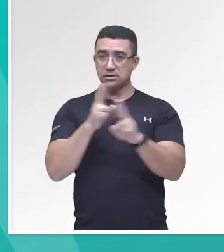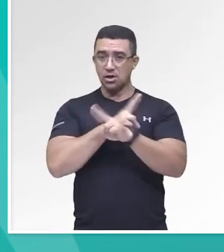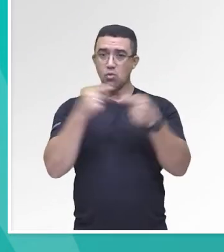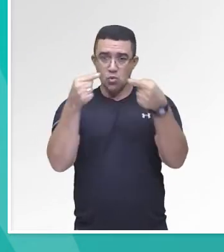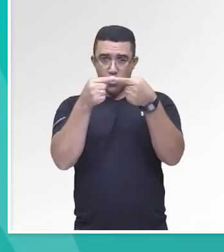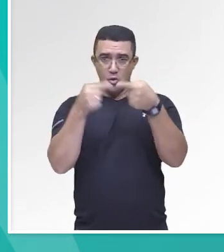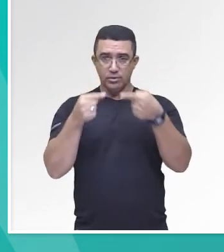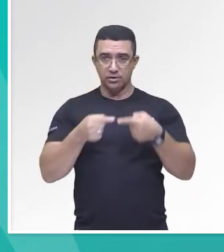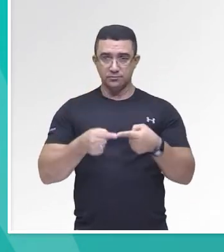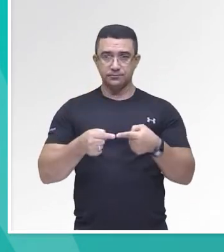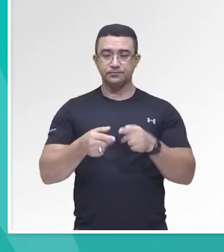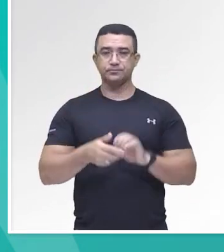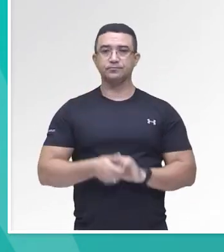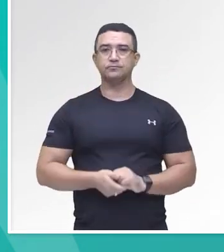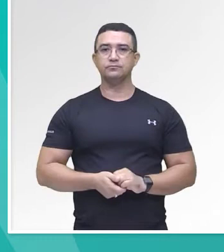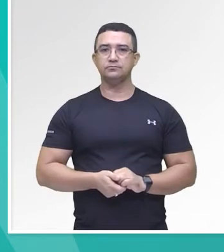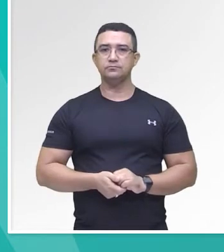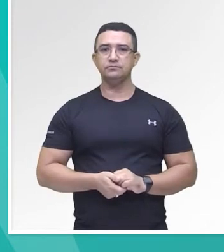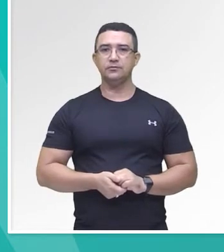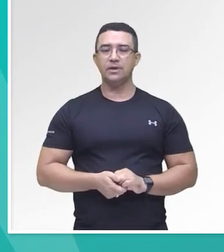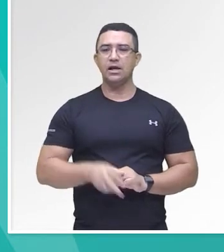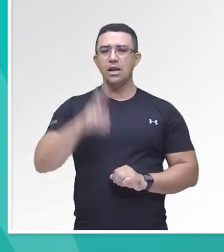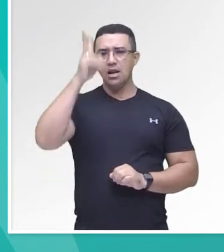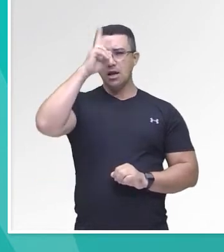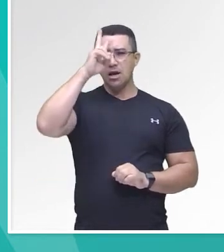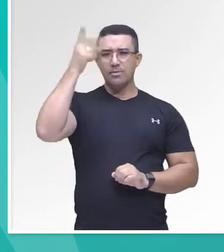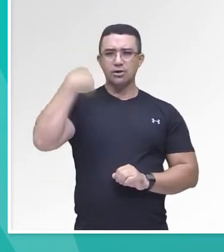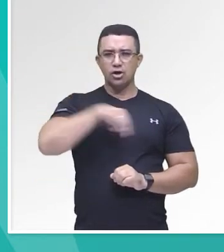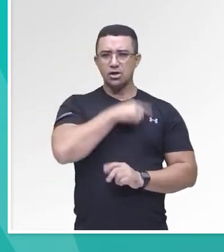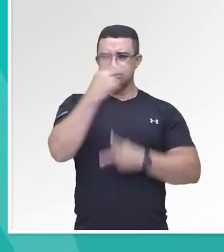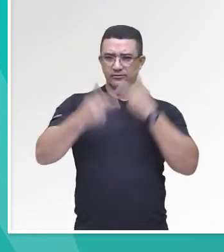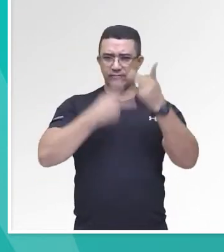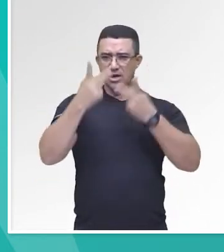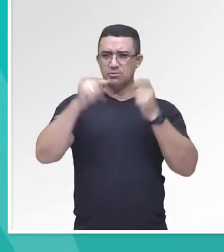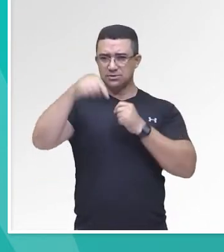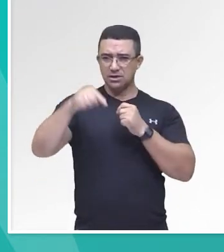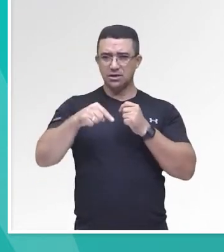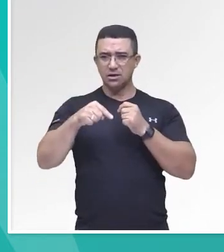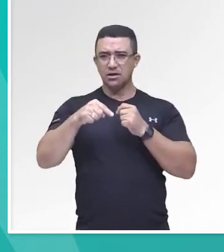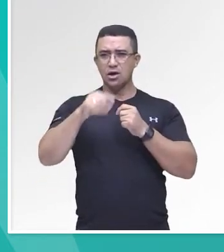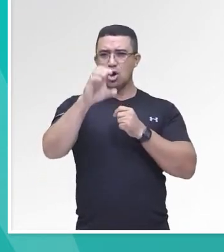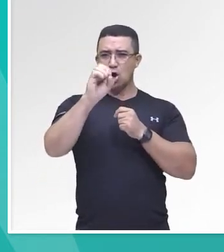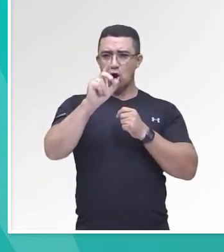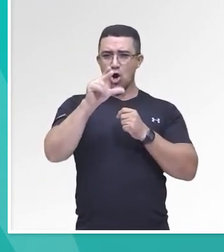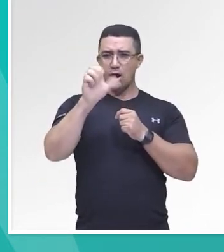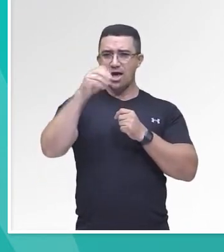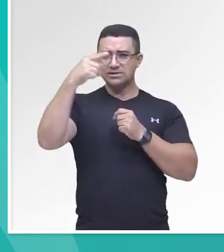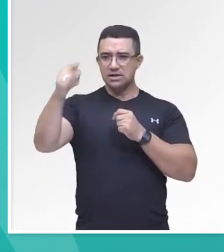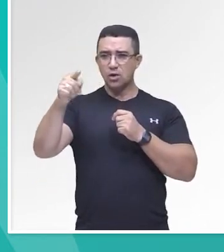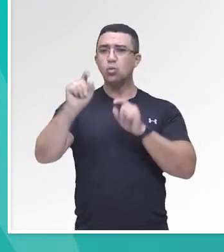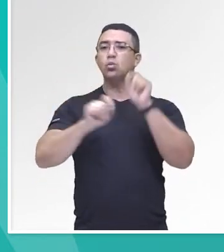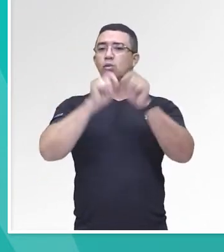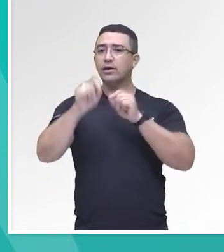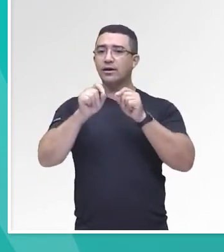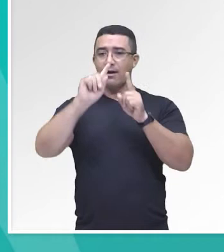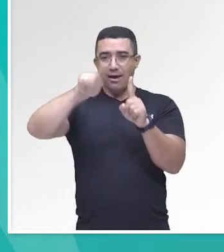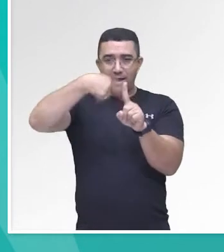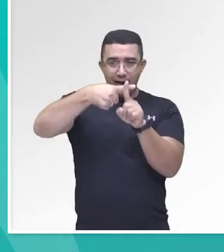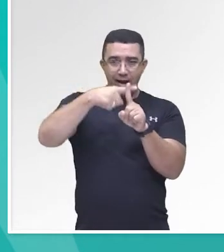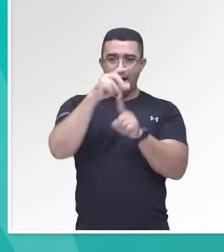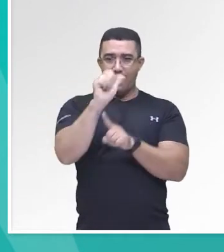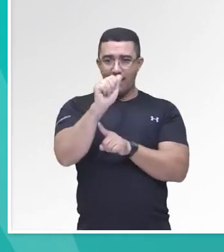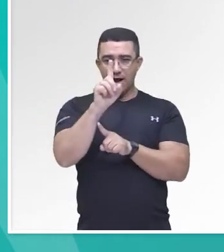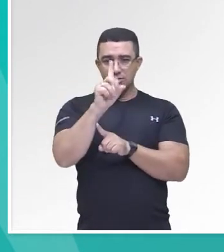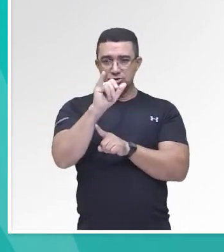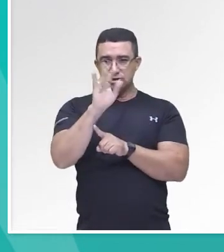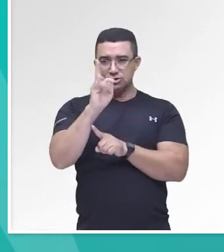Lembra quando a gente estava falando aqui em orações aditivas? Então, o teu avaliador vai observar se, por exemplo,